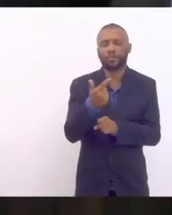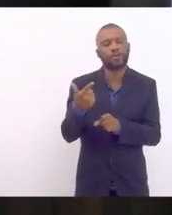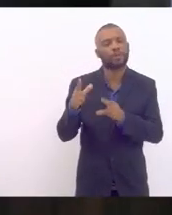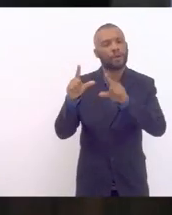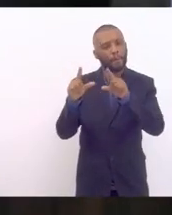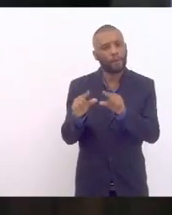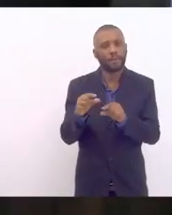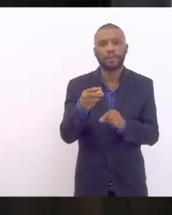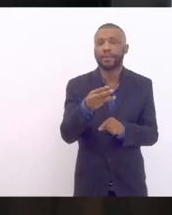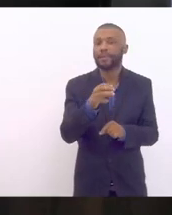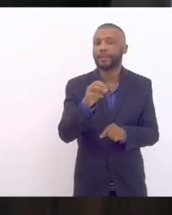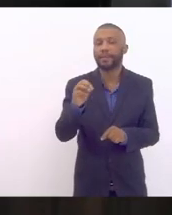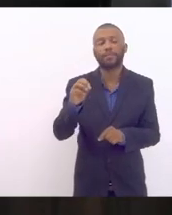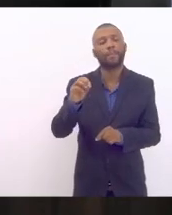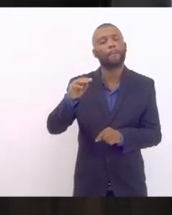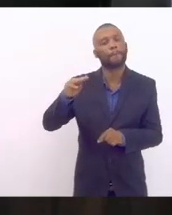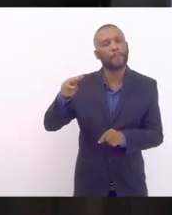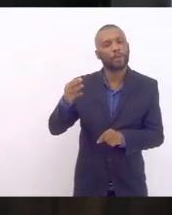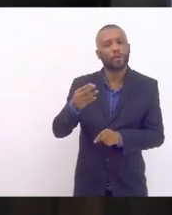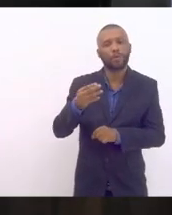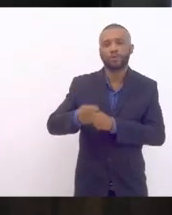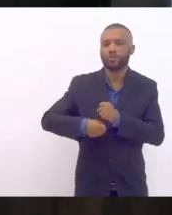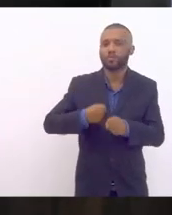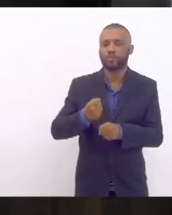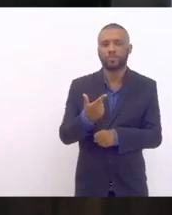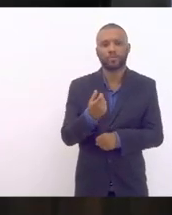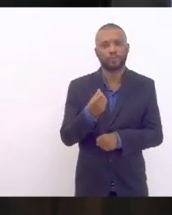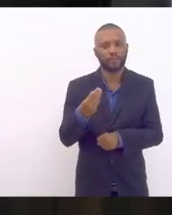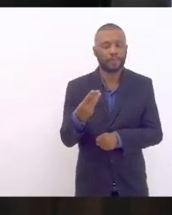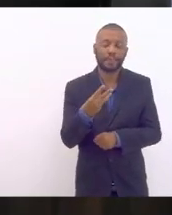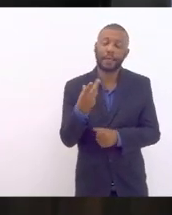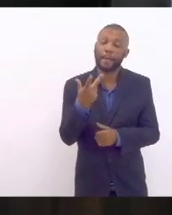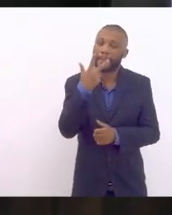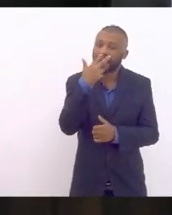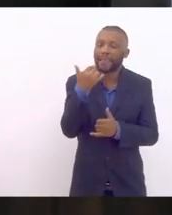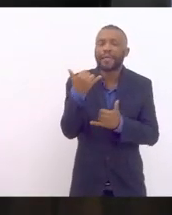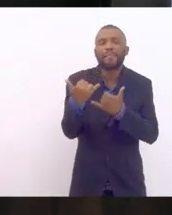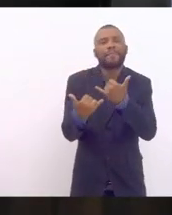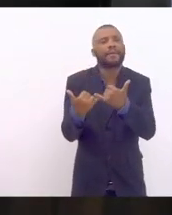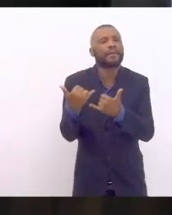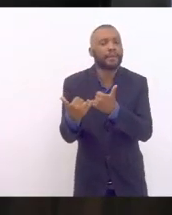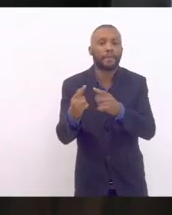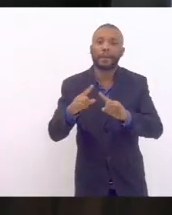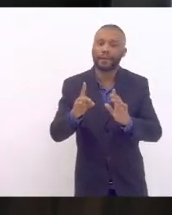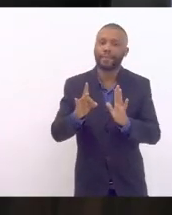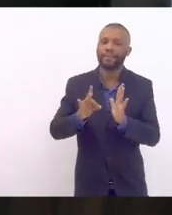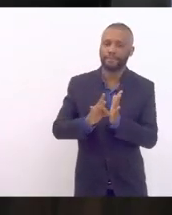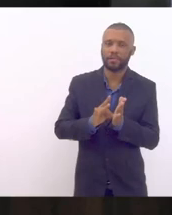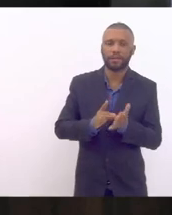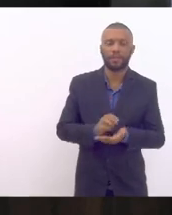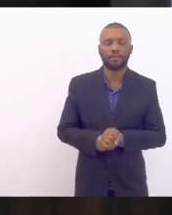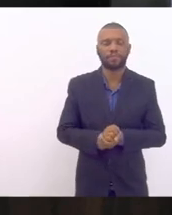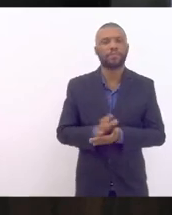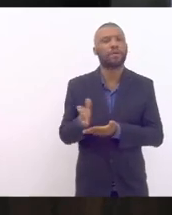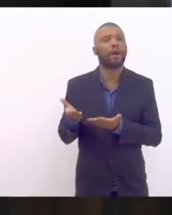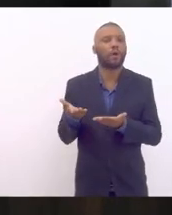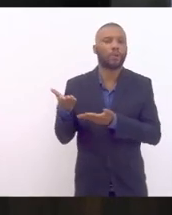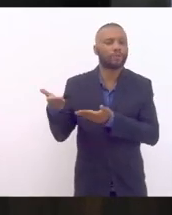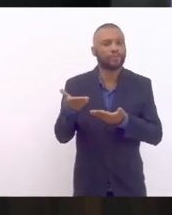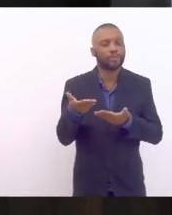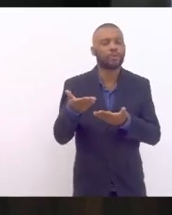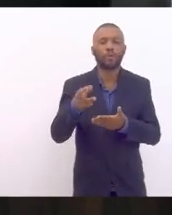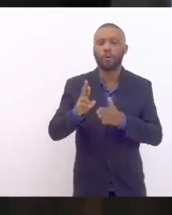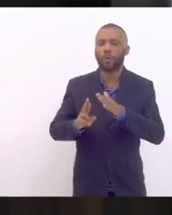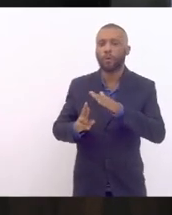menos 300 milhões 23 Parece brincadeira mas é verdade convido agora o reitor do Instituto Federal